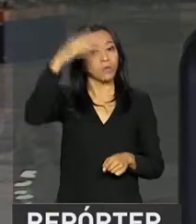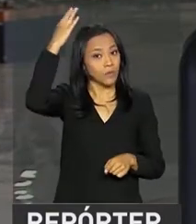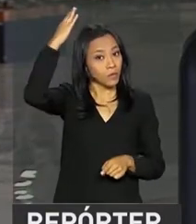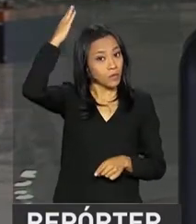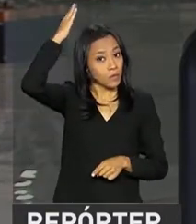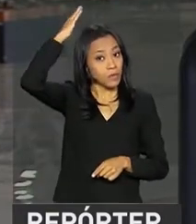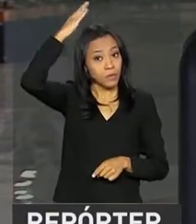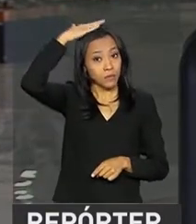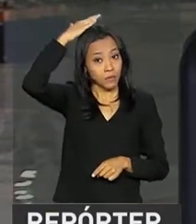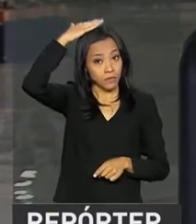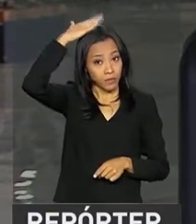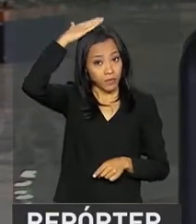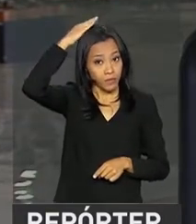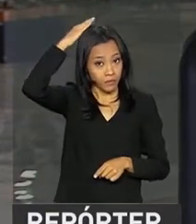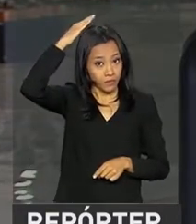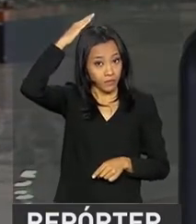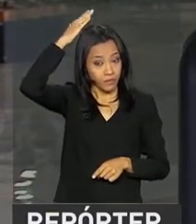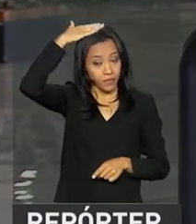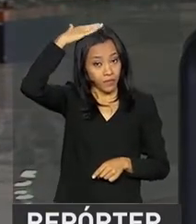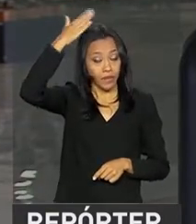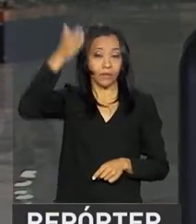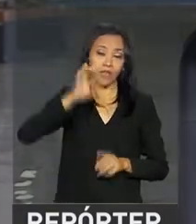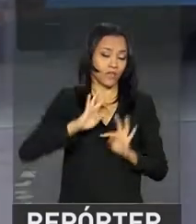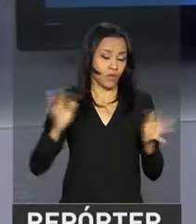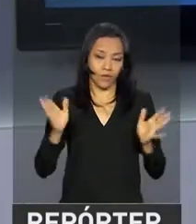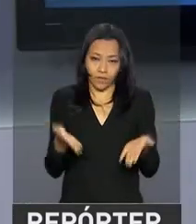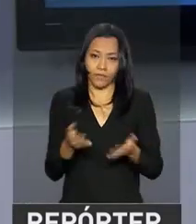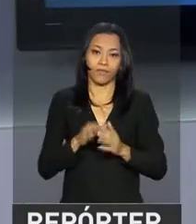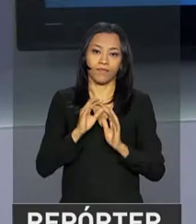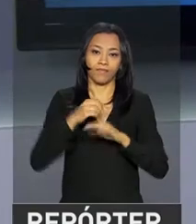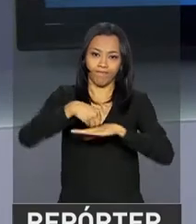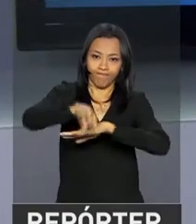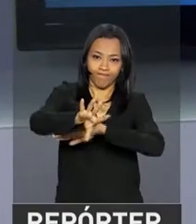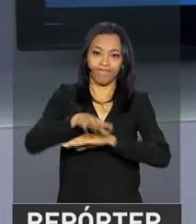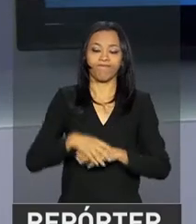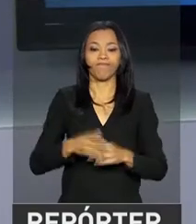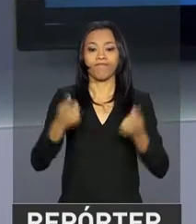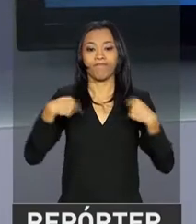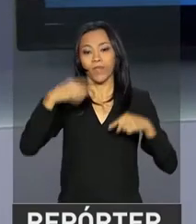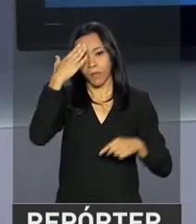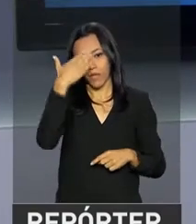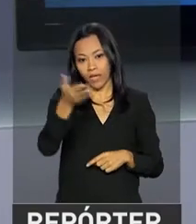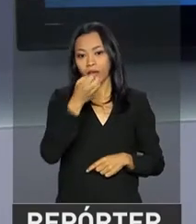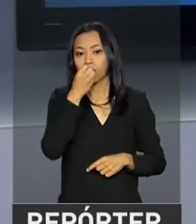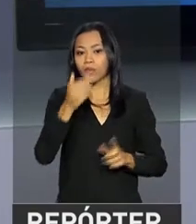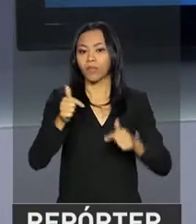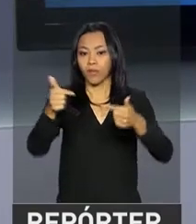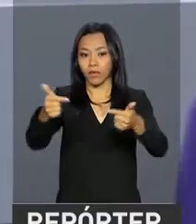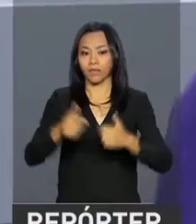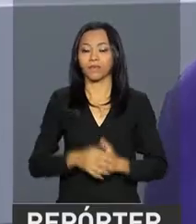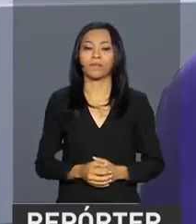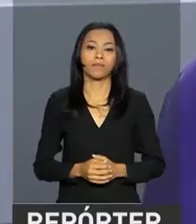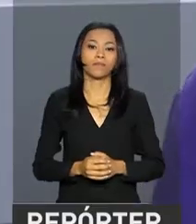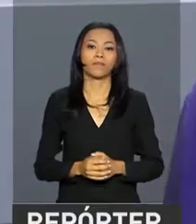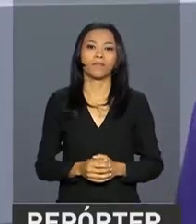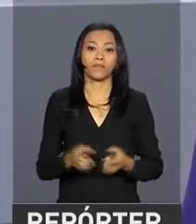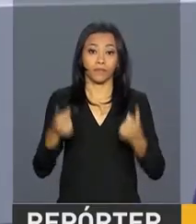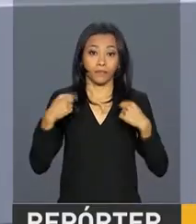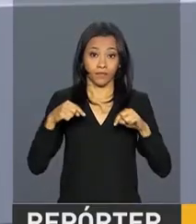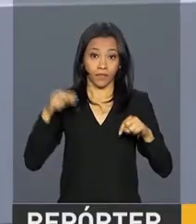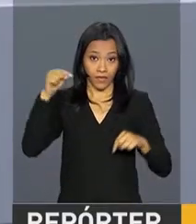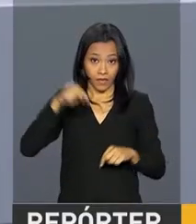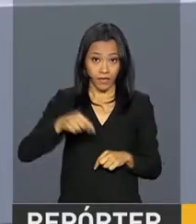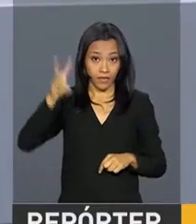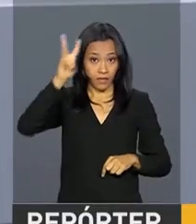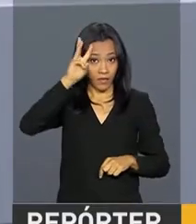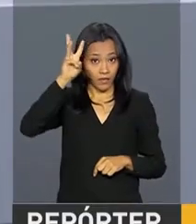de Salvador, tá? Isso, por enquanto, é o que nós temos por aqui. Muito obrigada, Cleide, pelas suas informações. Bom trabalho para você. E nesta